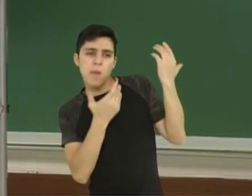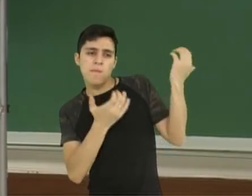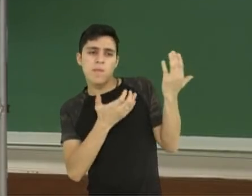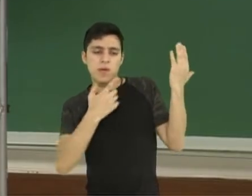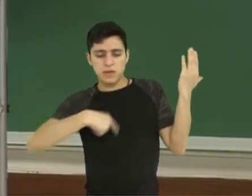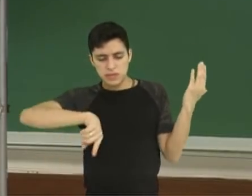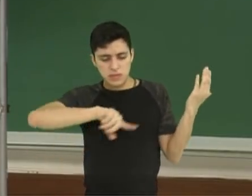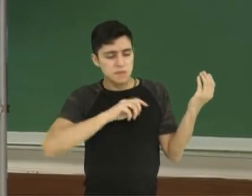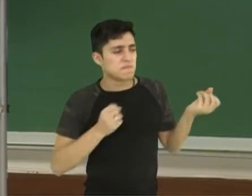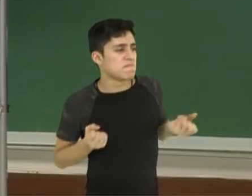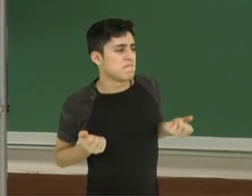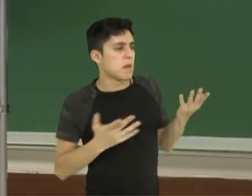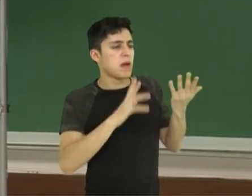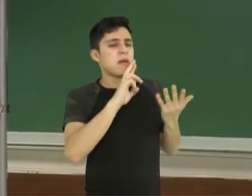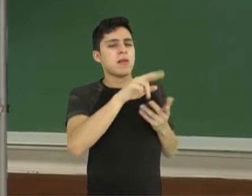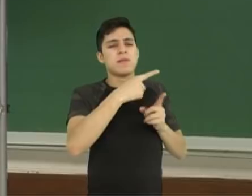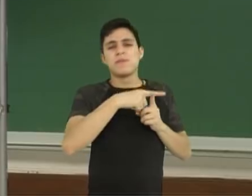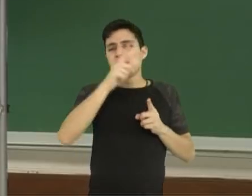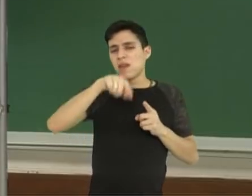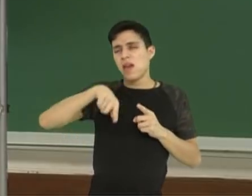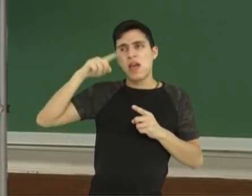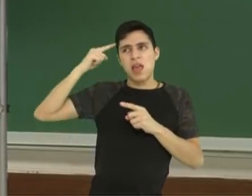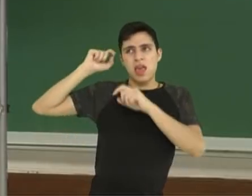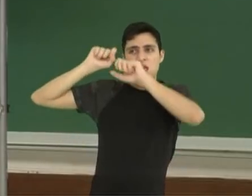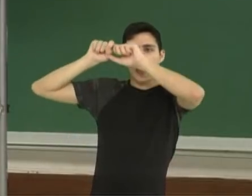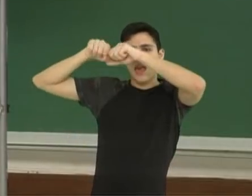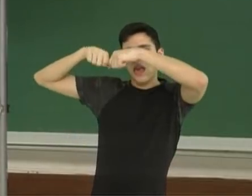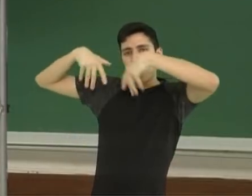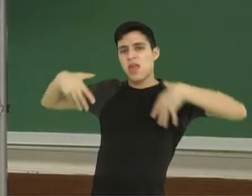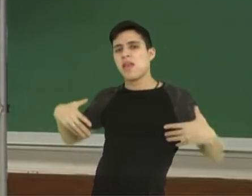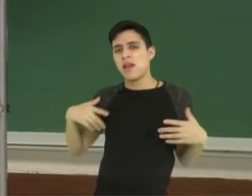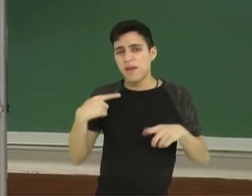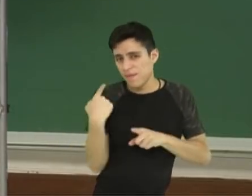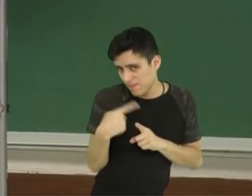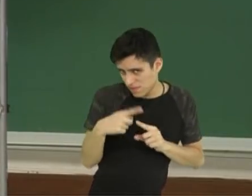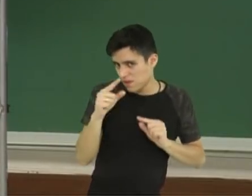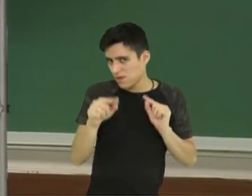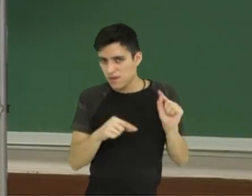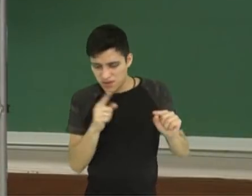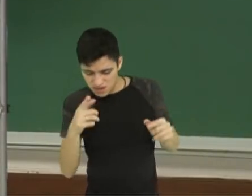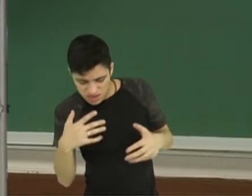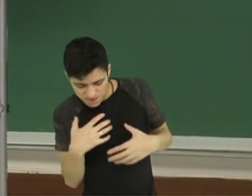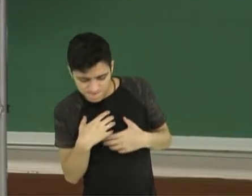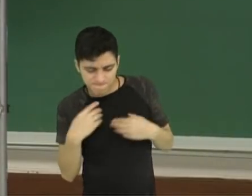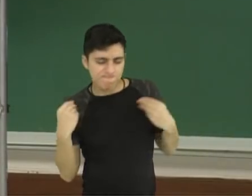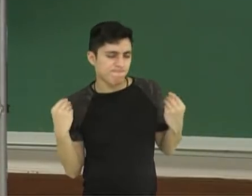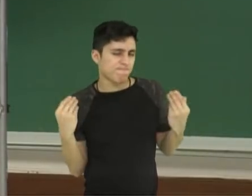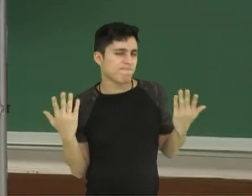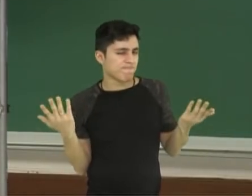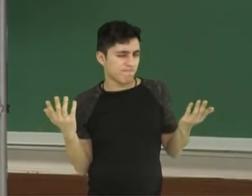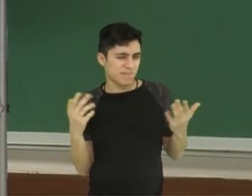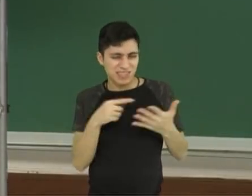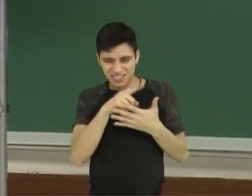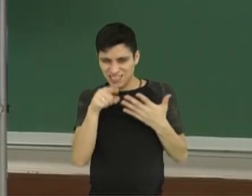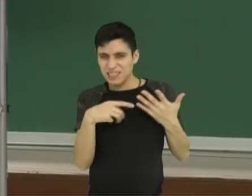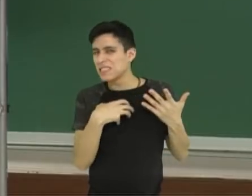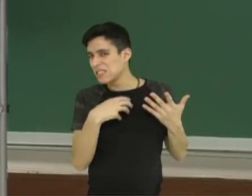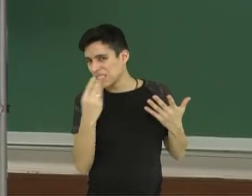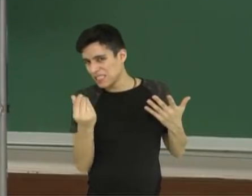responde, graças ao sistema nervoso, porque a gente tem a ação dos nossos sentidos, dos 5